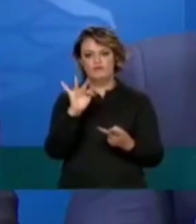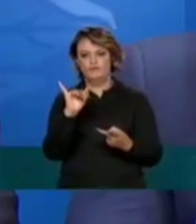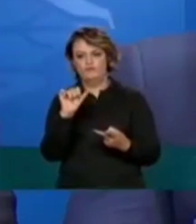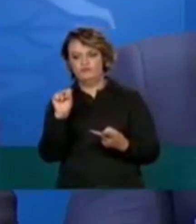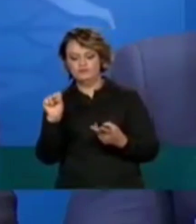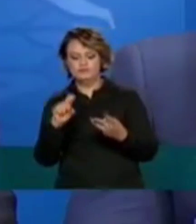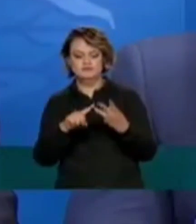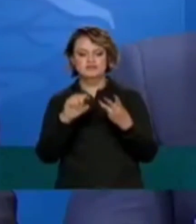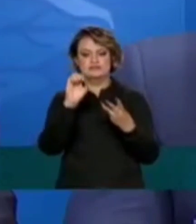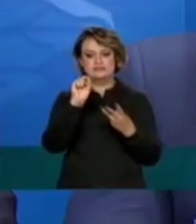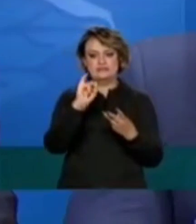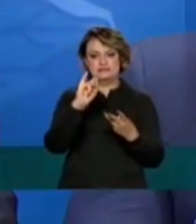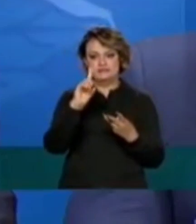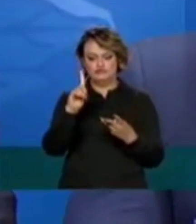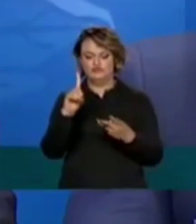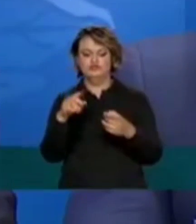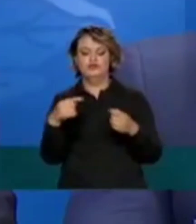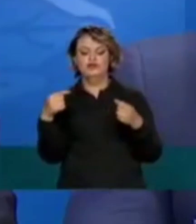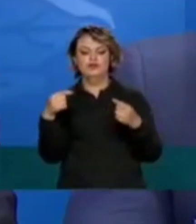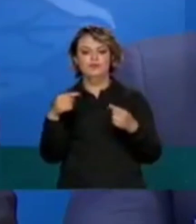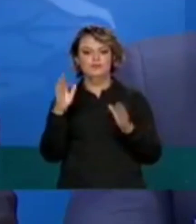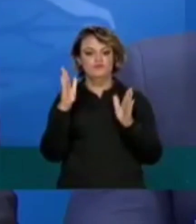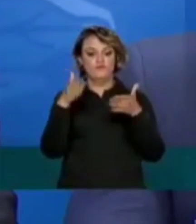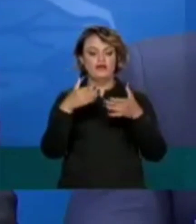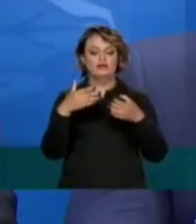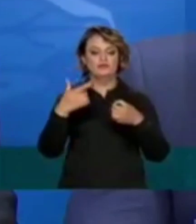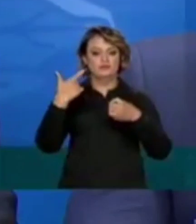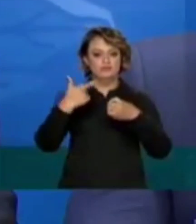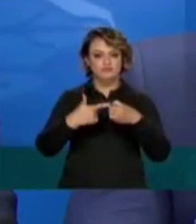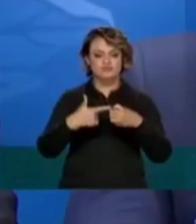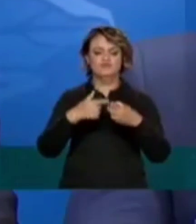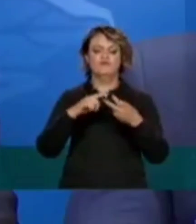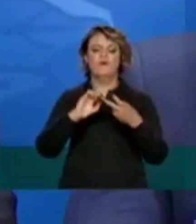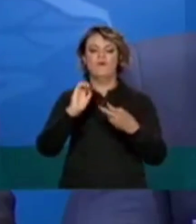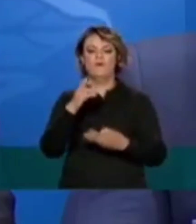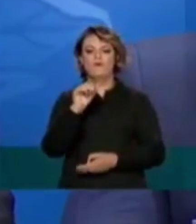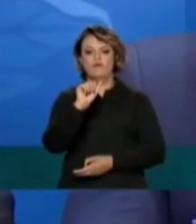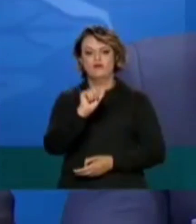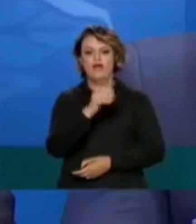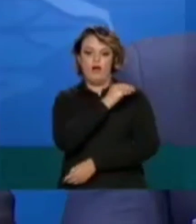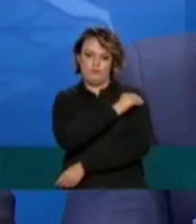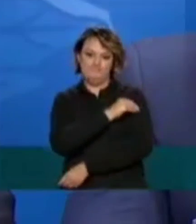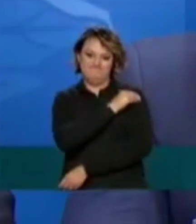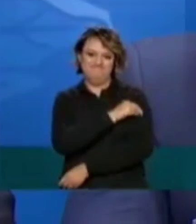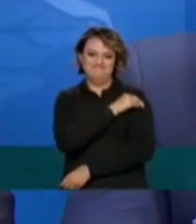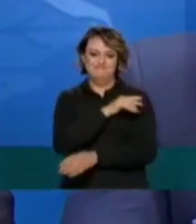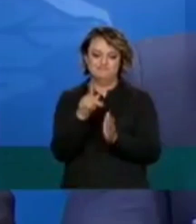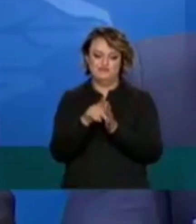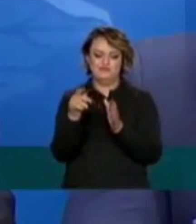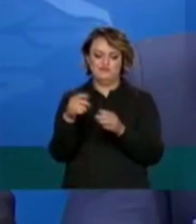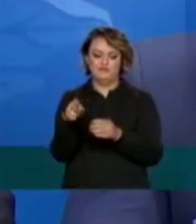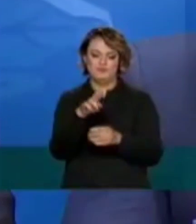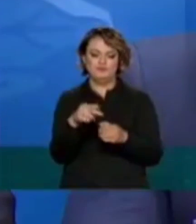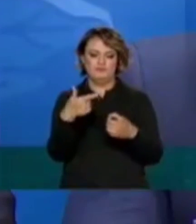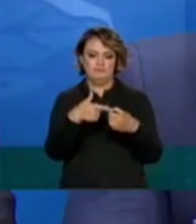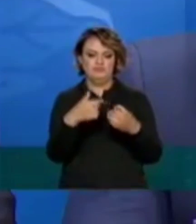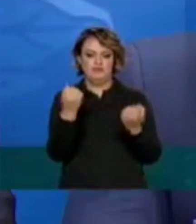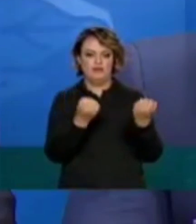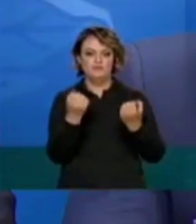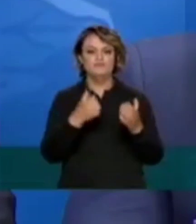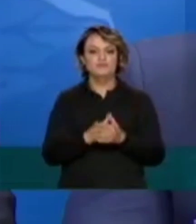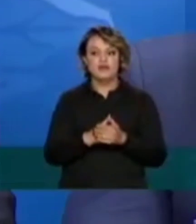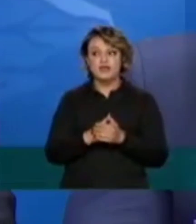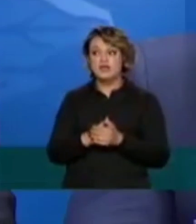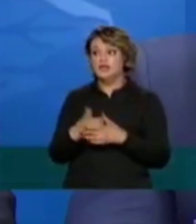da gasolina e do álcool. Tem a sensibilidade da Câmara dos Deputados, eu penso que